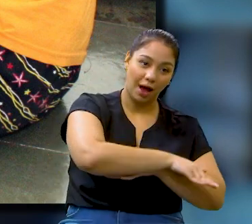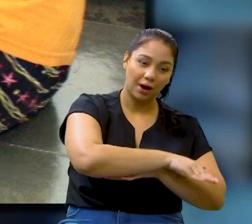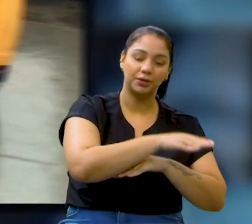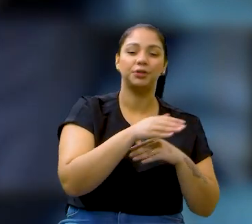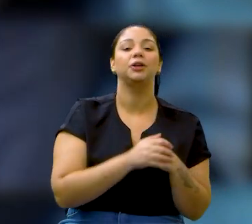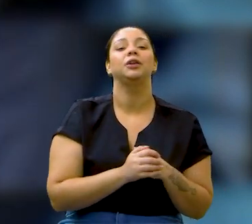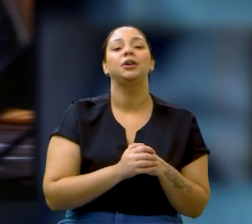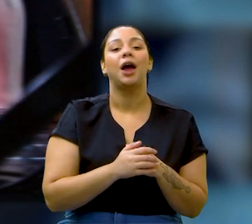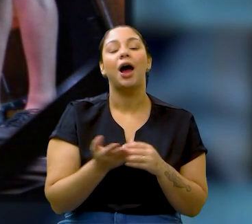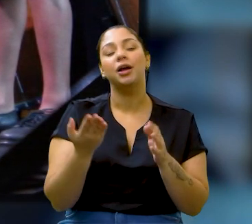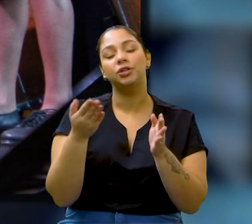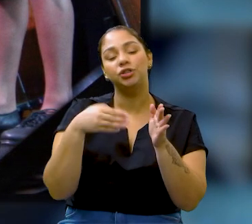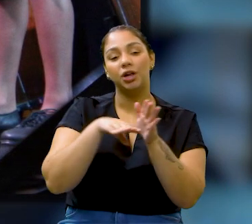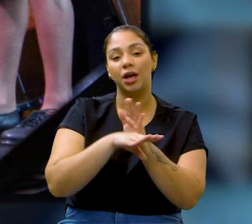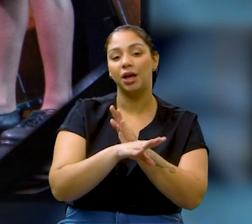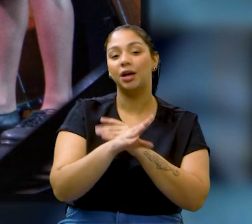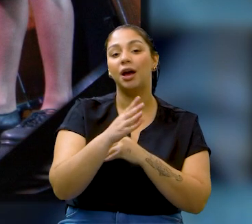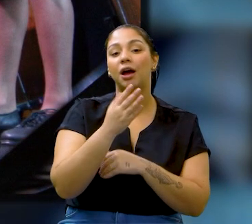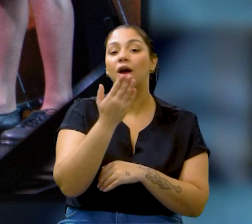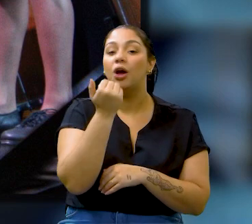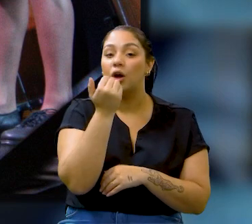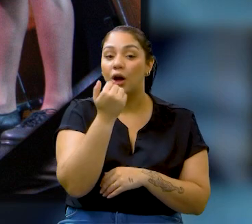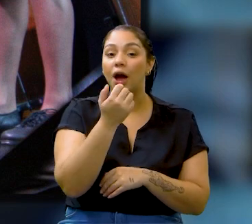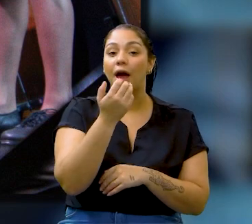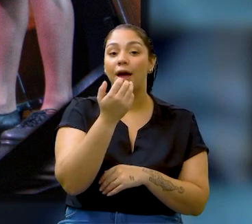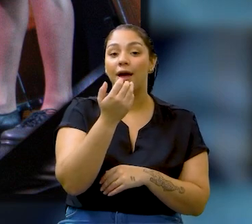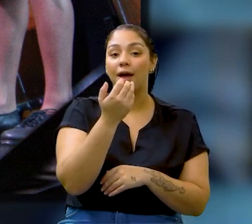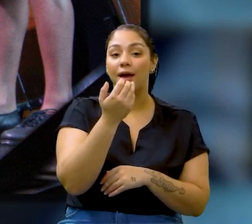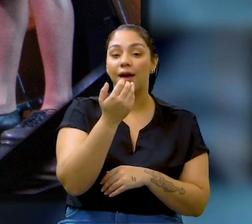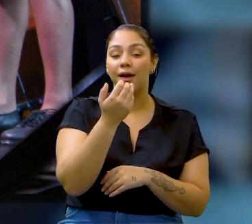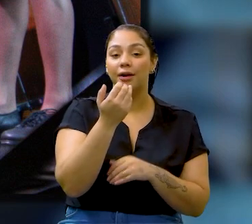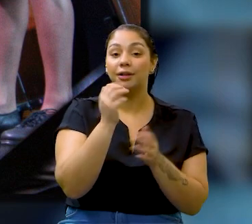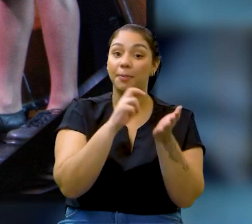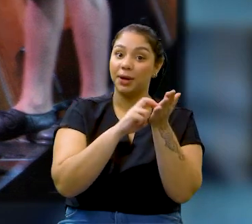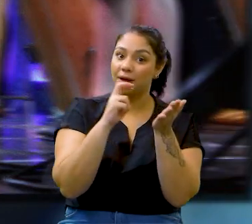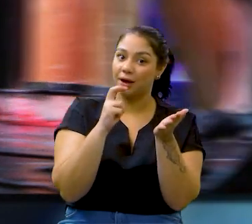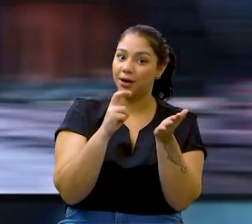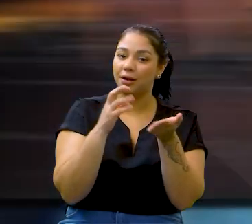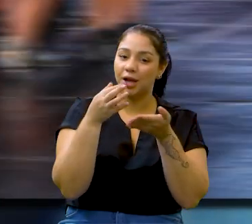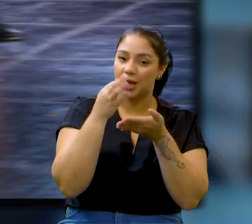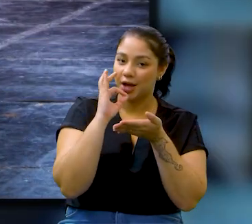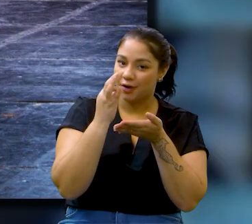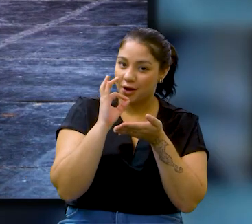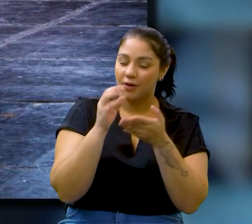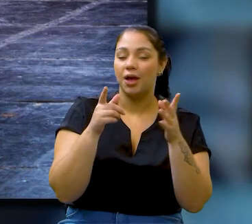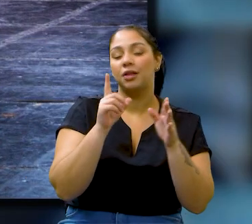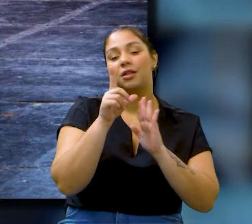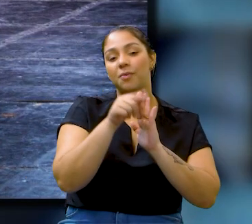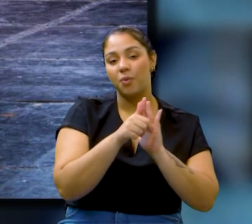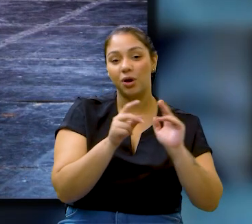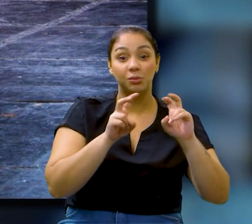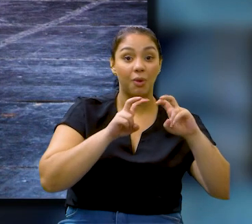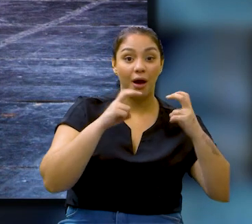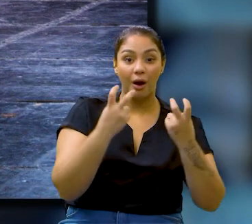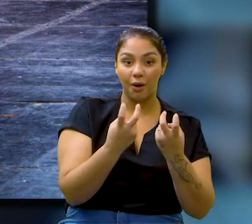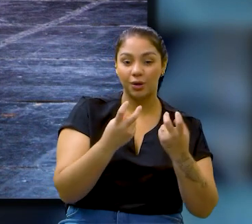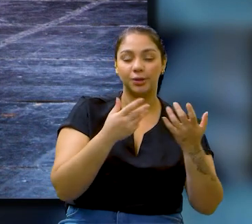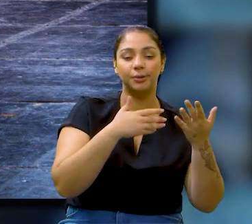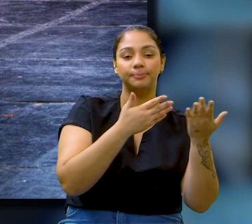da manhã até 8h30. Das 8h30 até as 9 eles têm uma roda de conversa com o